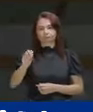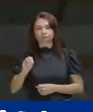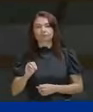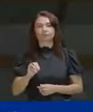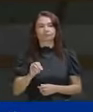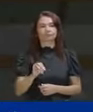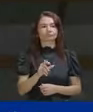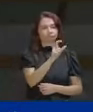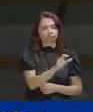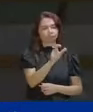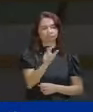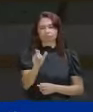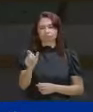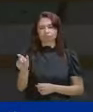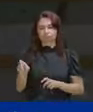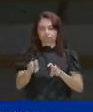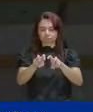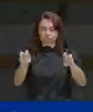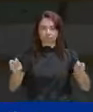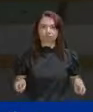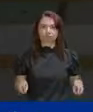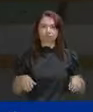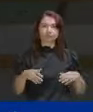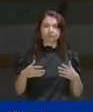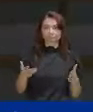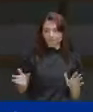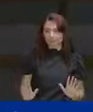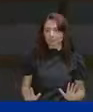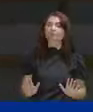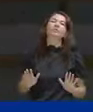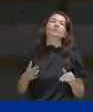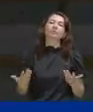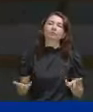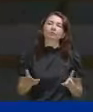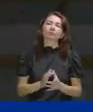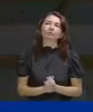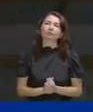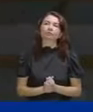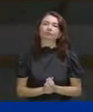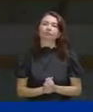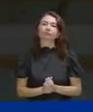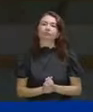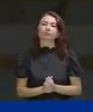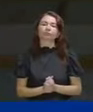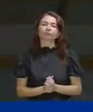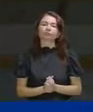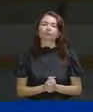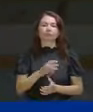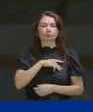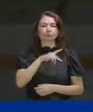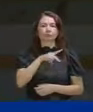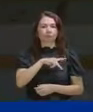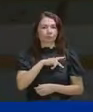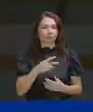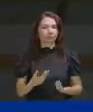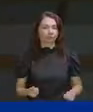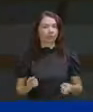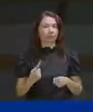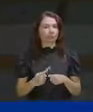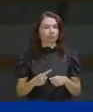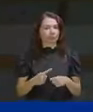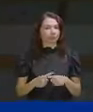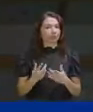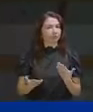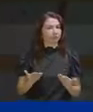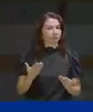presentes já citados pelo desembargador Torque. Entendi. Levando em conta a questão do Ministério Público. Isso, e aí seria